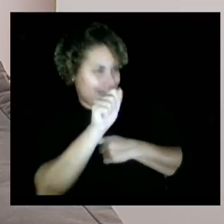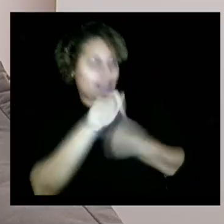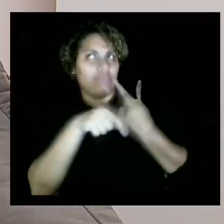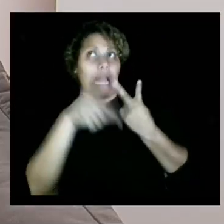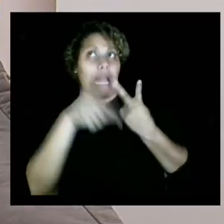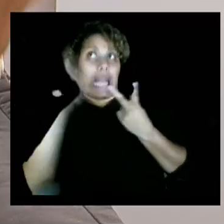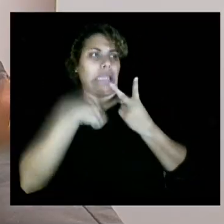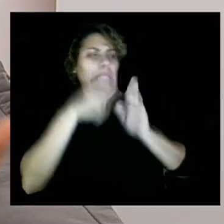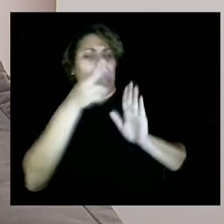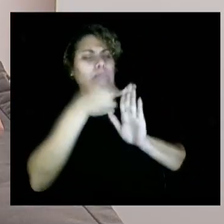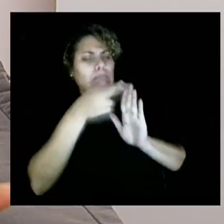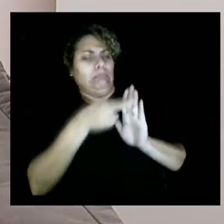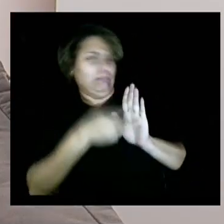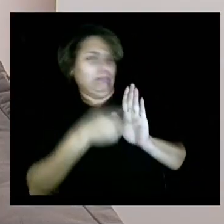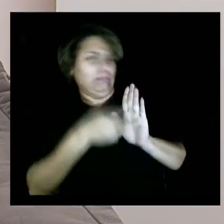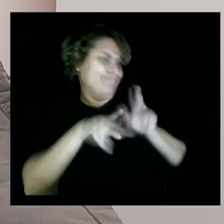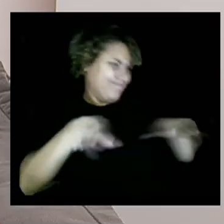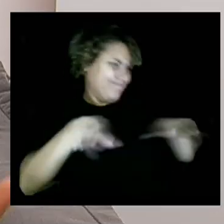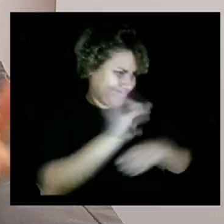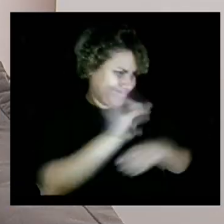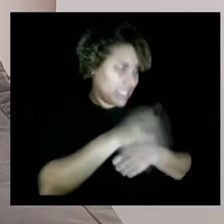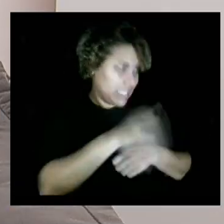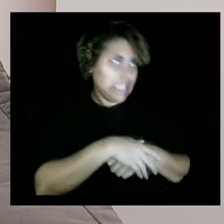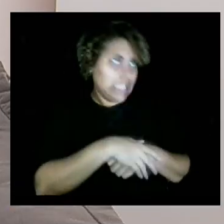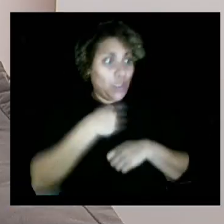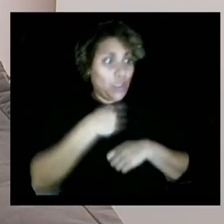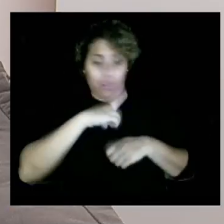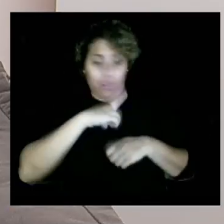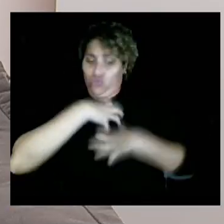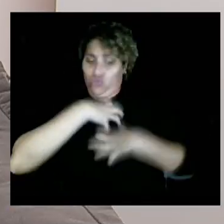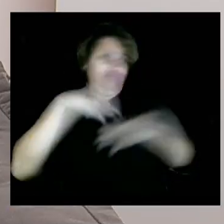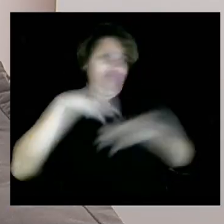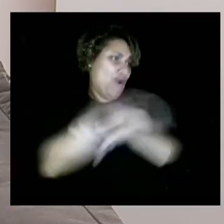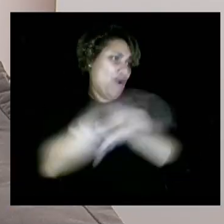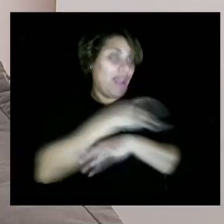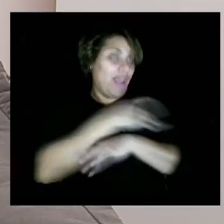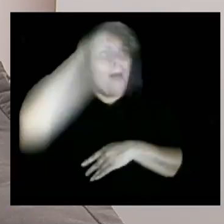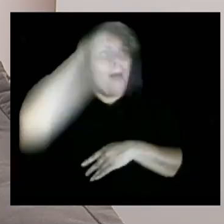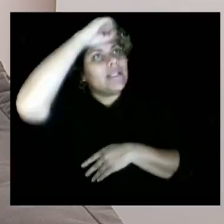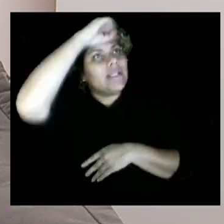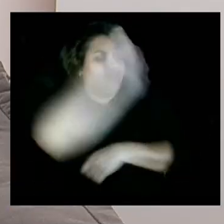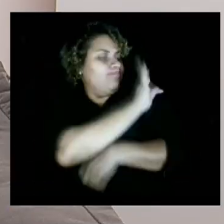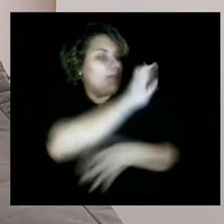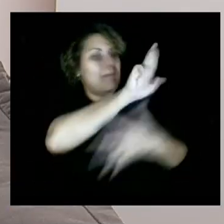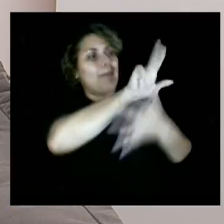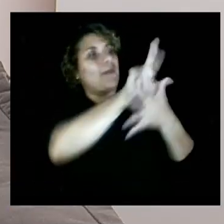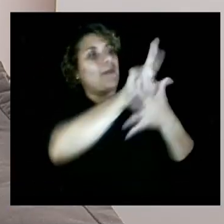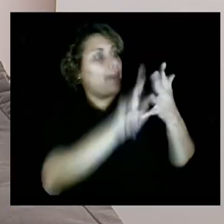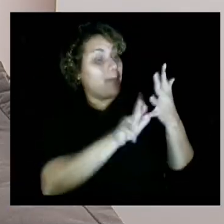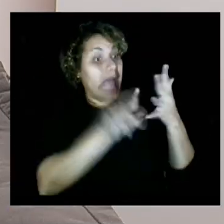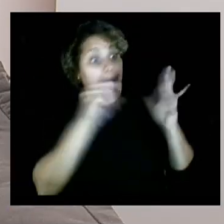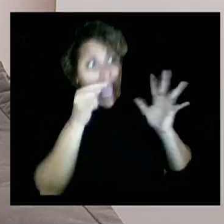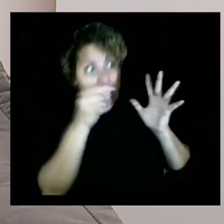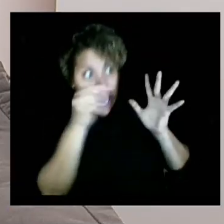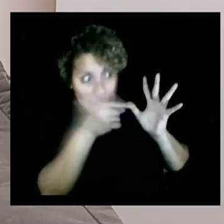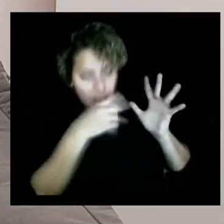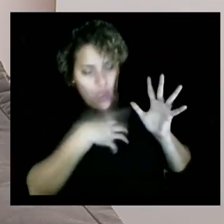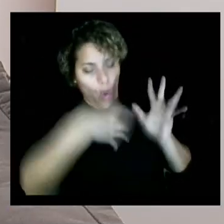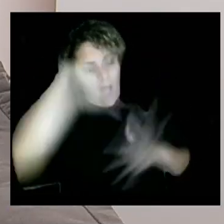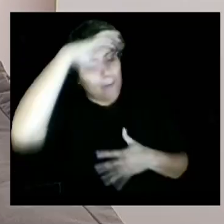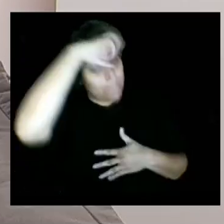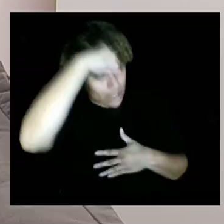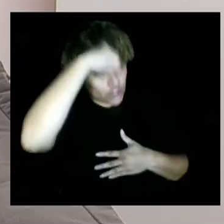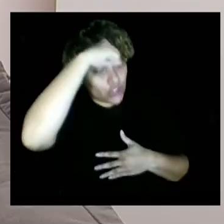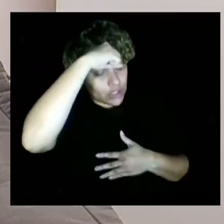o meu jeito, eu aprendi muitas técnicas e a partir dali eu crio a minha. Só que quando eu estou num lugar, eu preciso